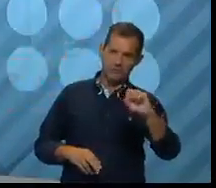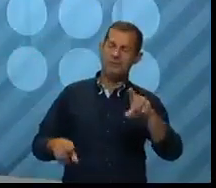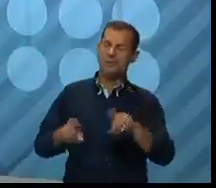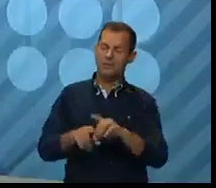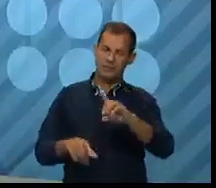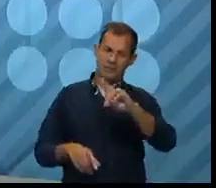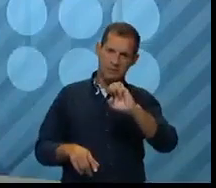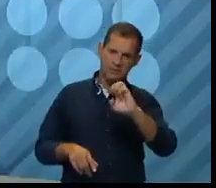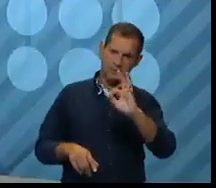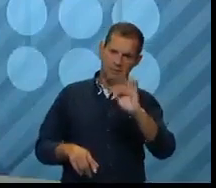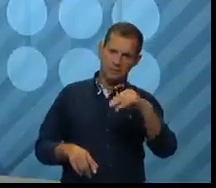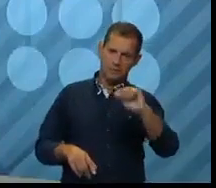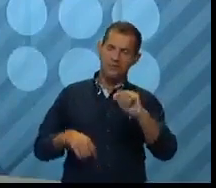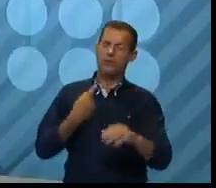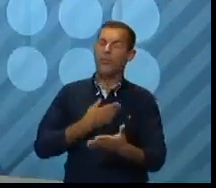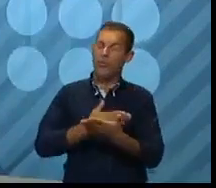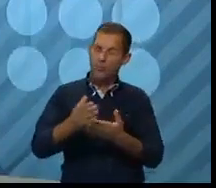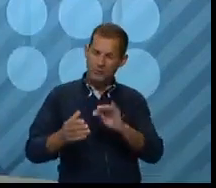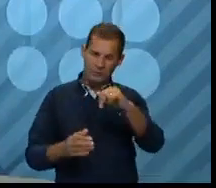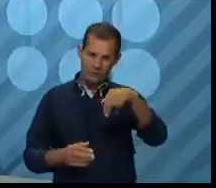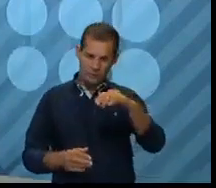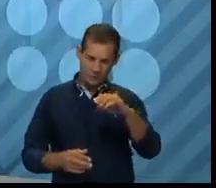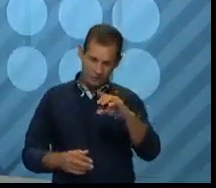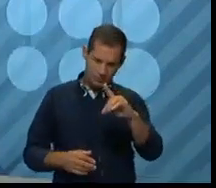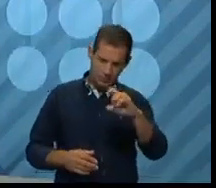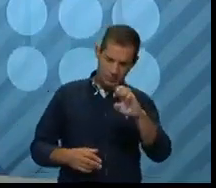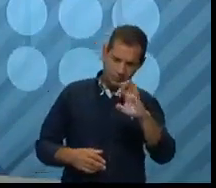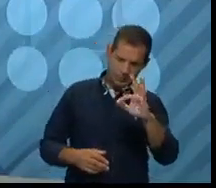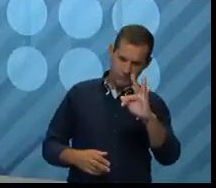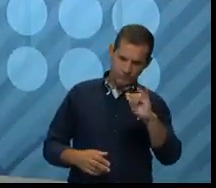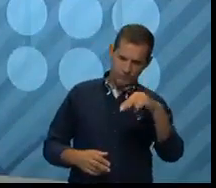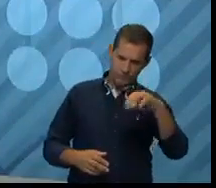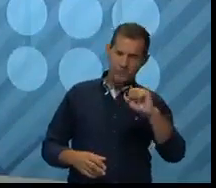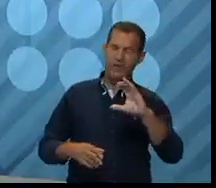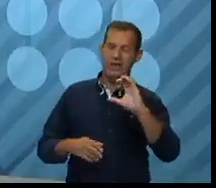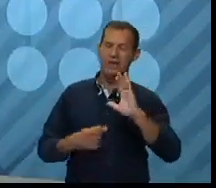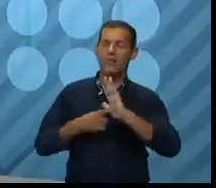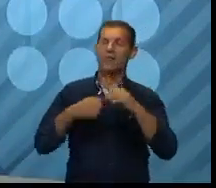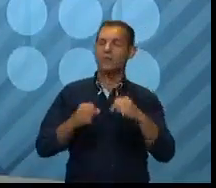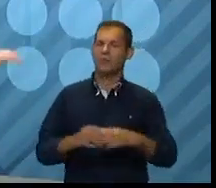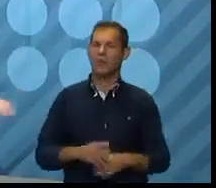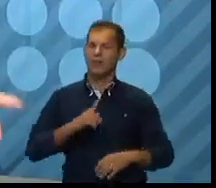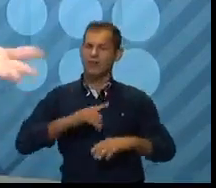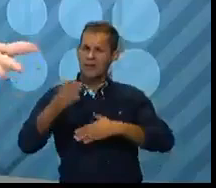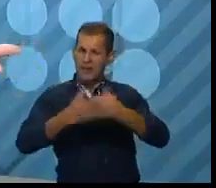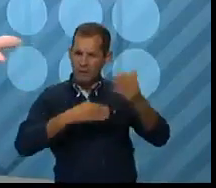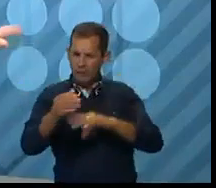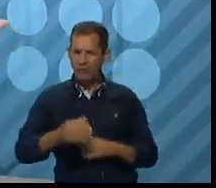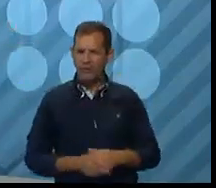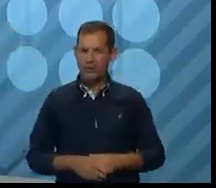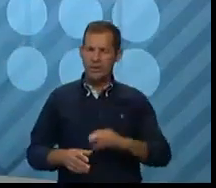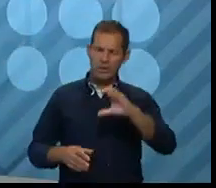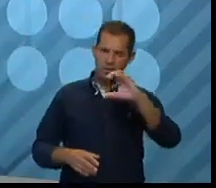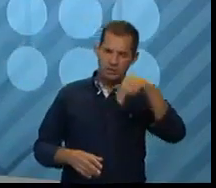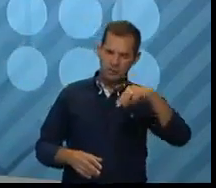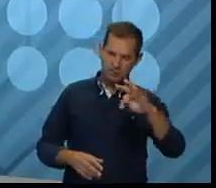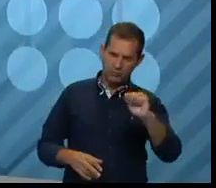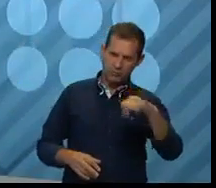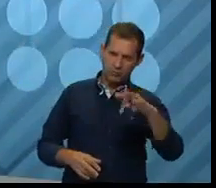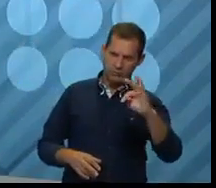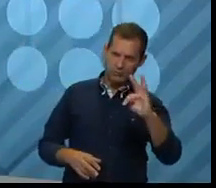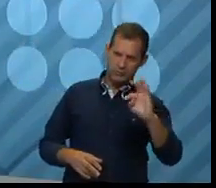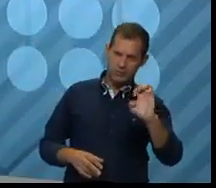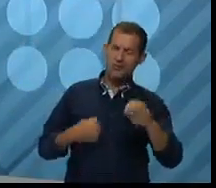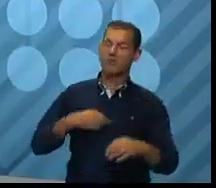nesse caso, nós vamos começar com as integrais indefinidas. Esse C, ele está me falando que pode assumir qualquer constante. Qualquer constante